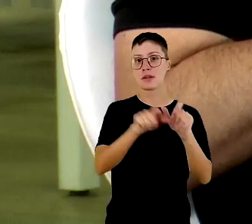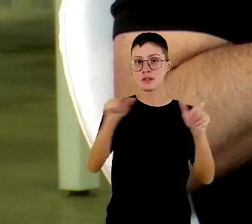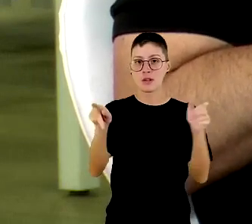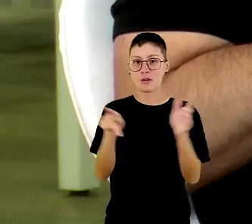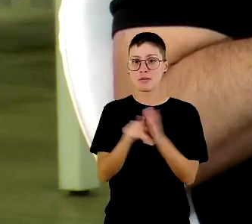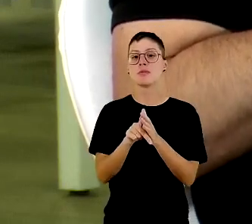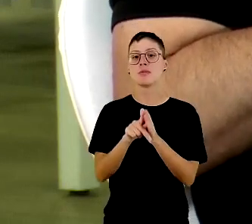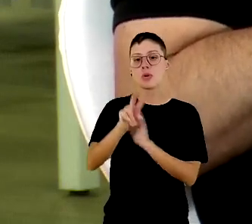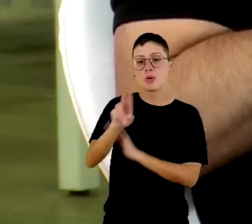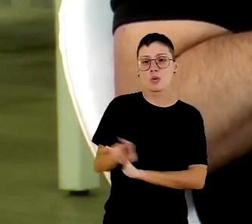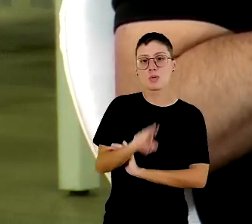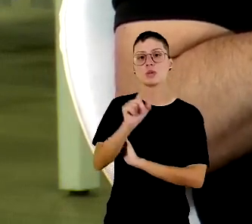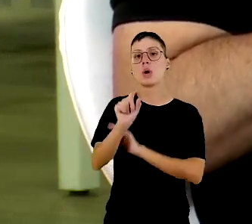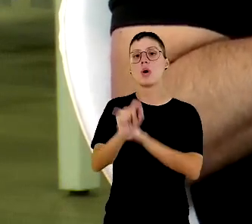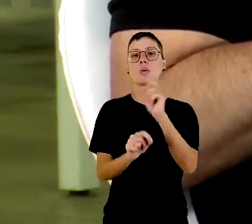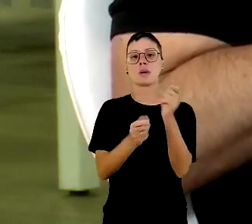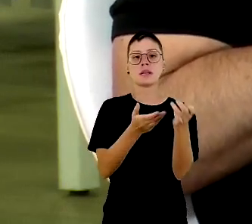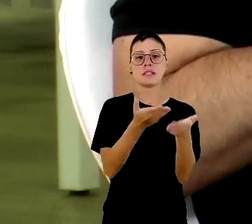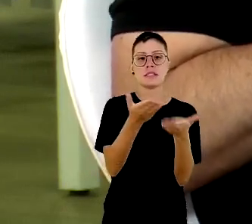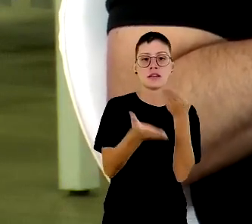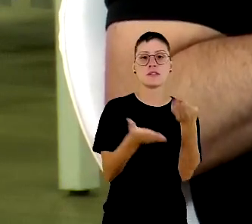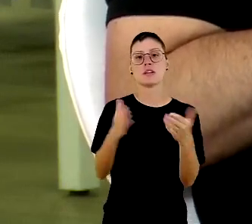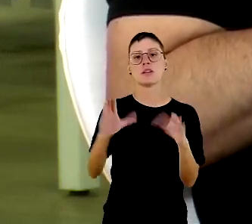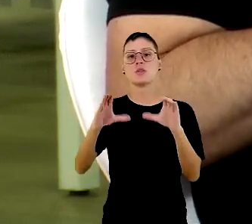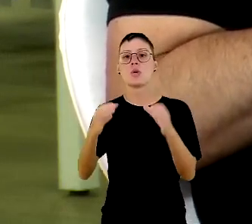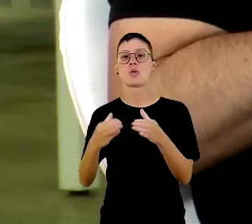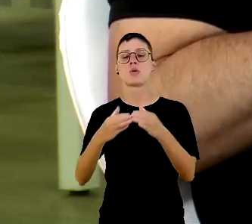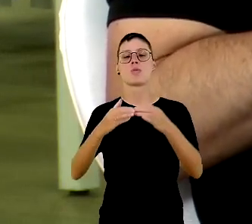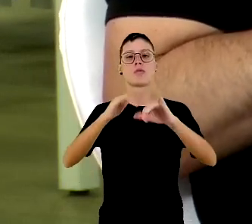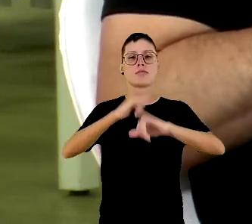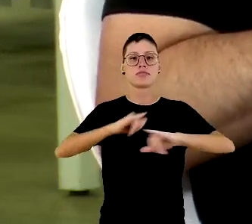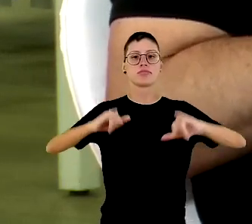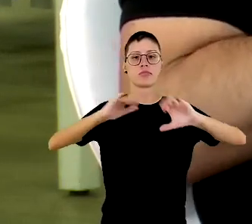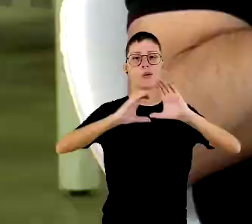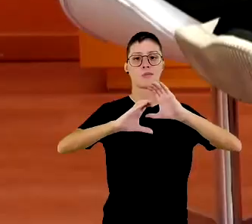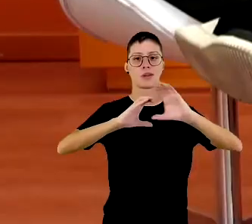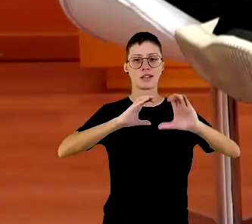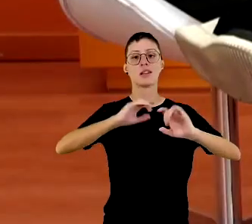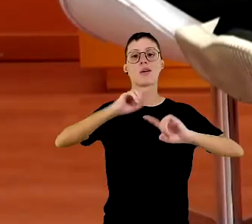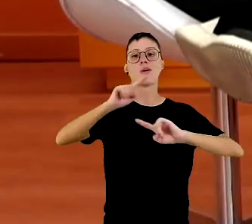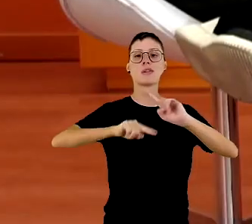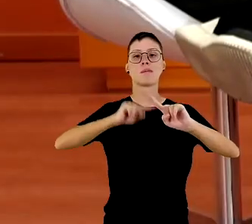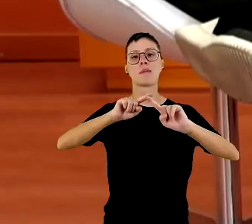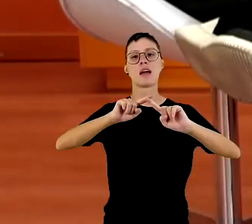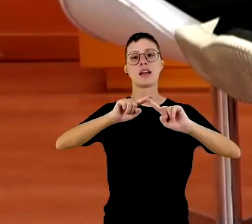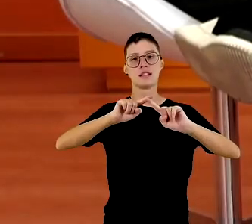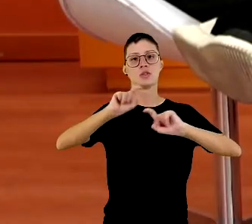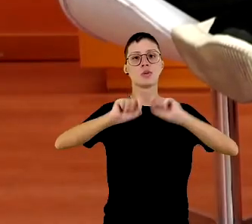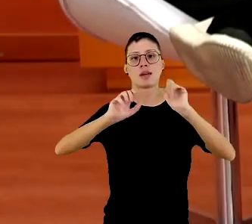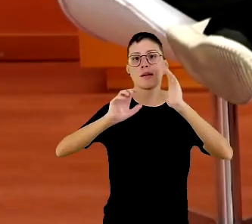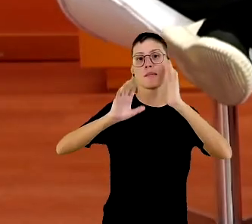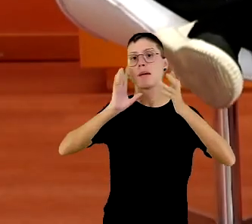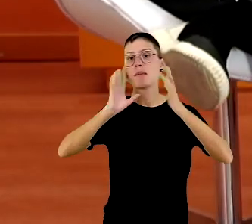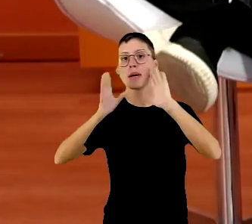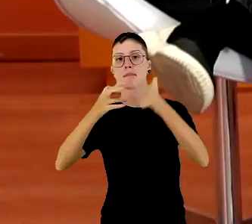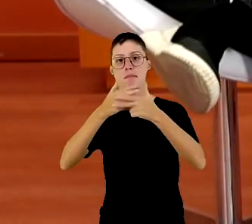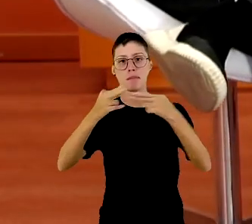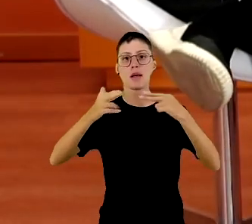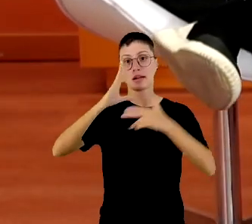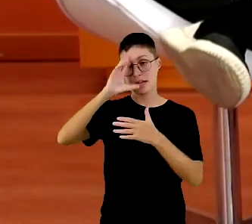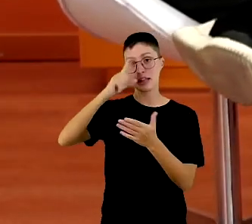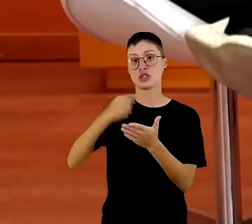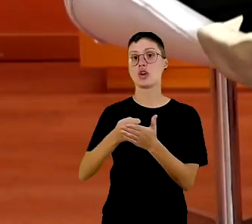àquele serviço, àquele canal de comunicação e depois, obviamente, ter soluções que atendam a essa necessidade. Na